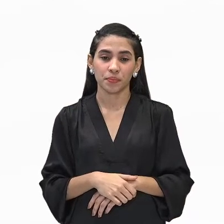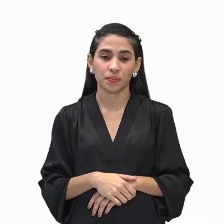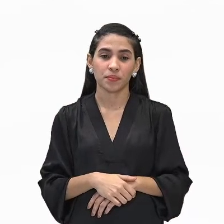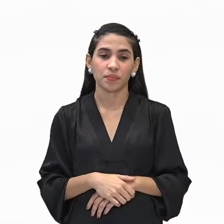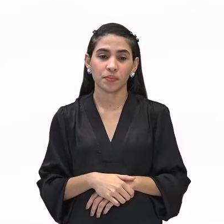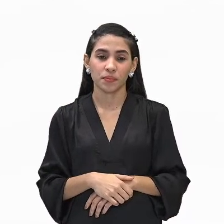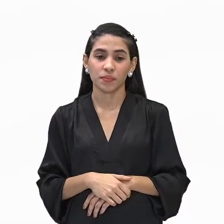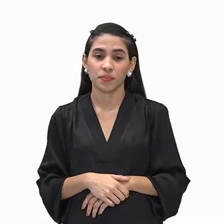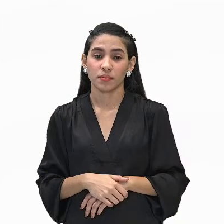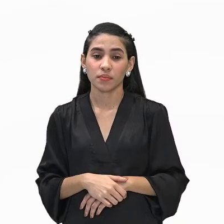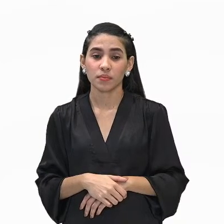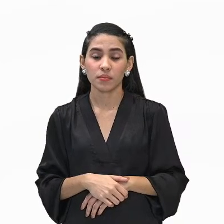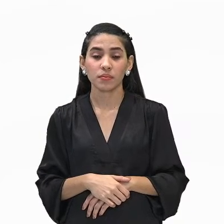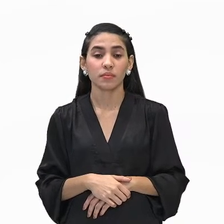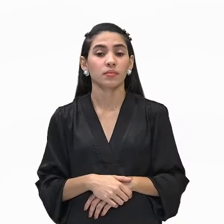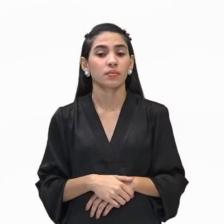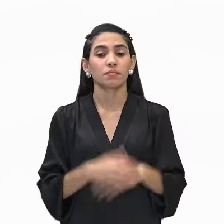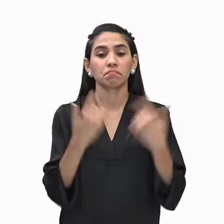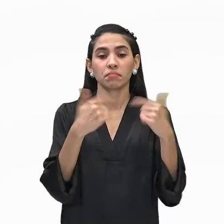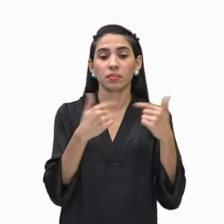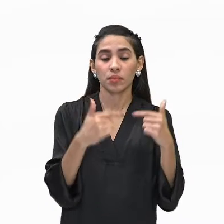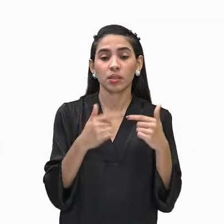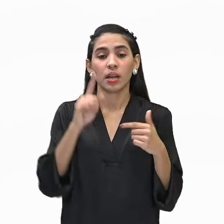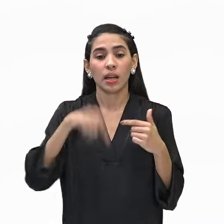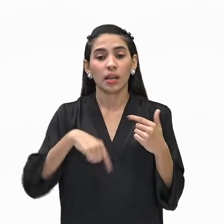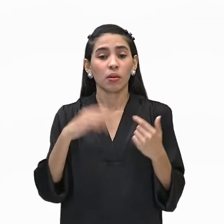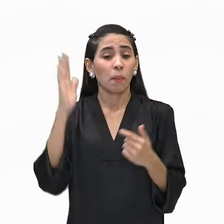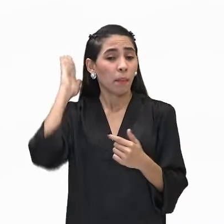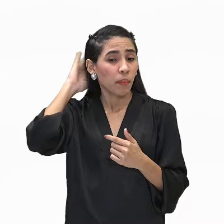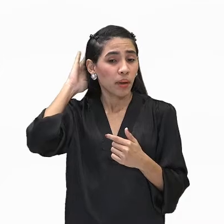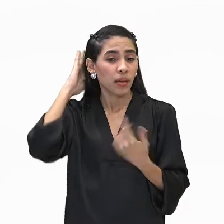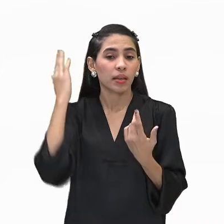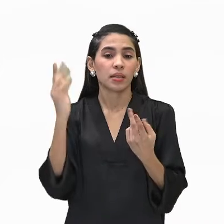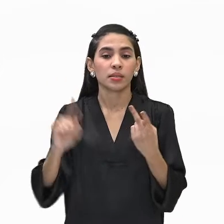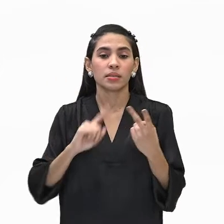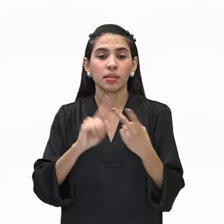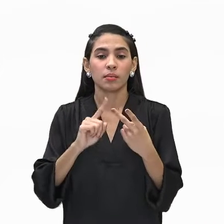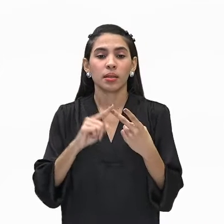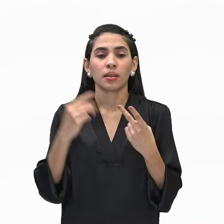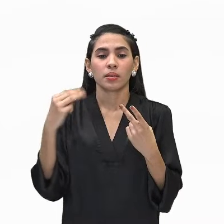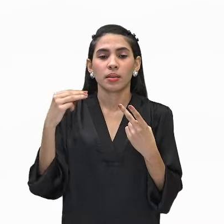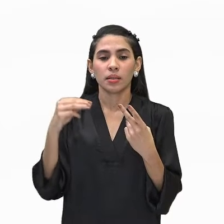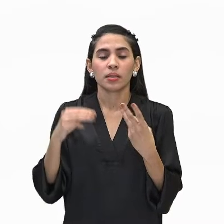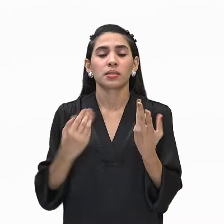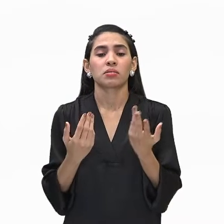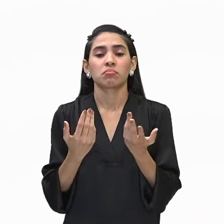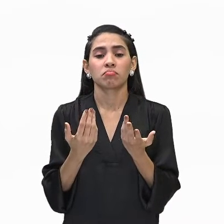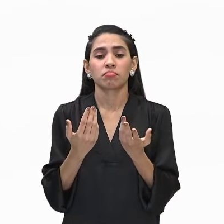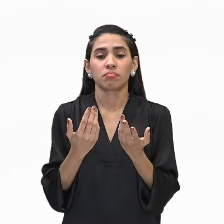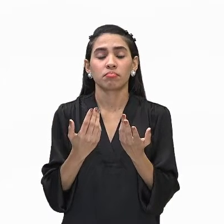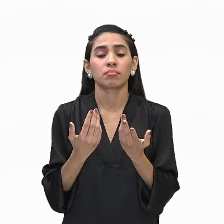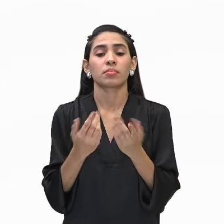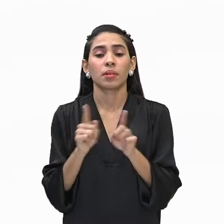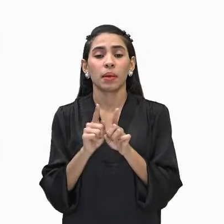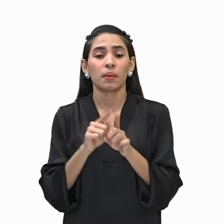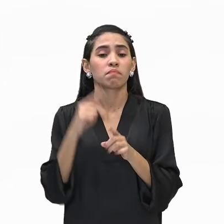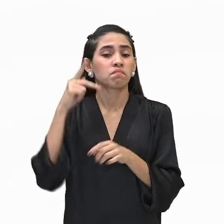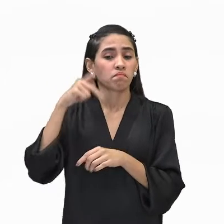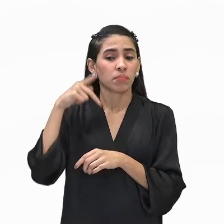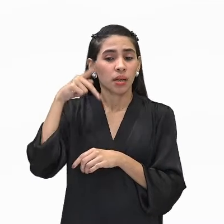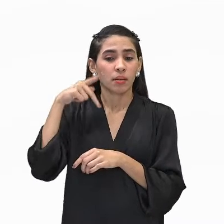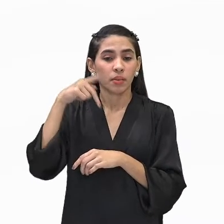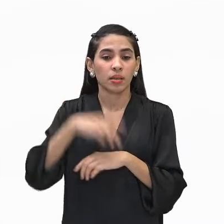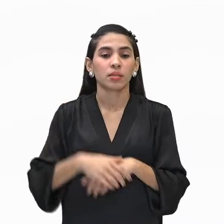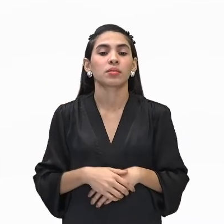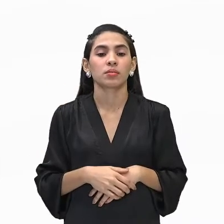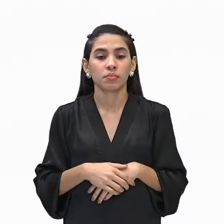texto. Trabalhadores eram paraenses, maranhenses, cearenses, pernambucanos, paraibanos, mão de obra